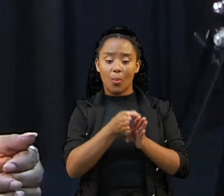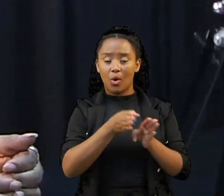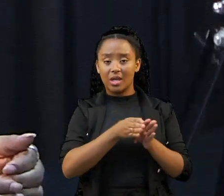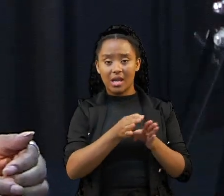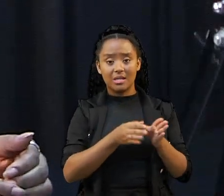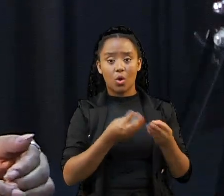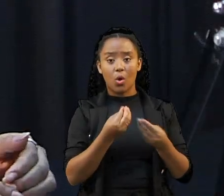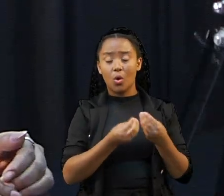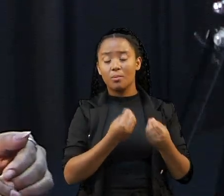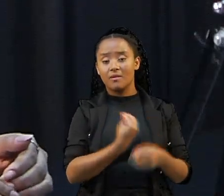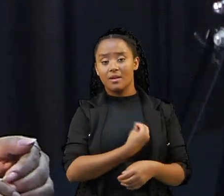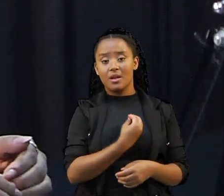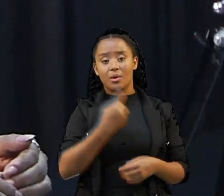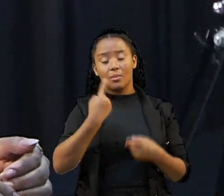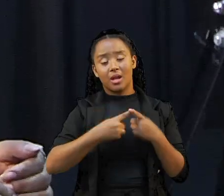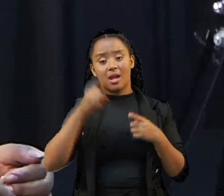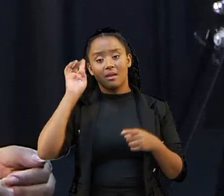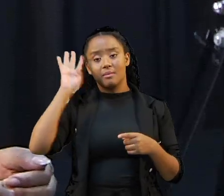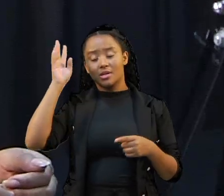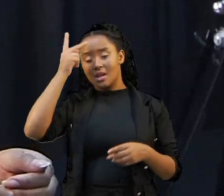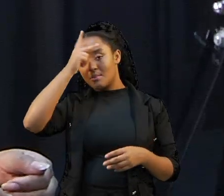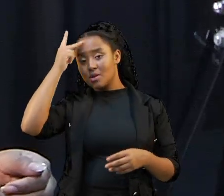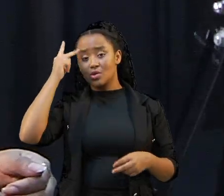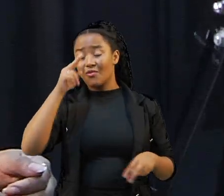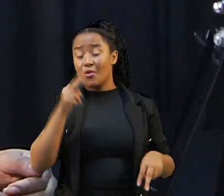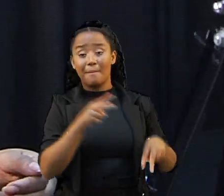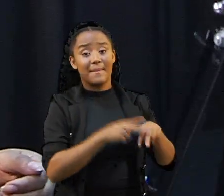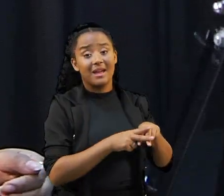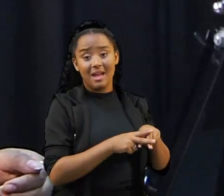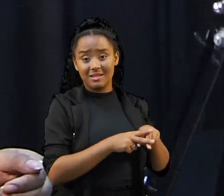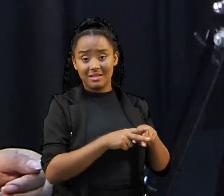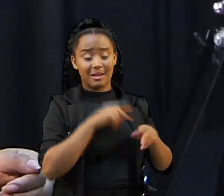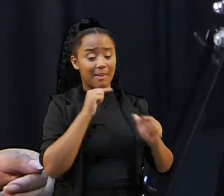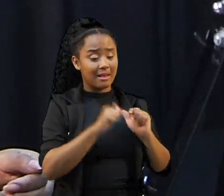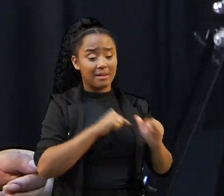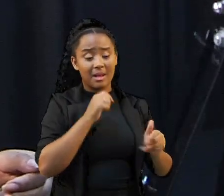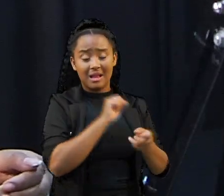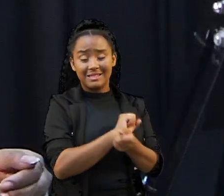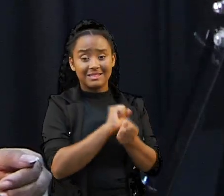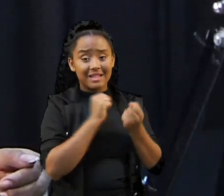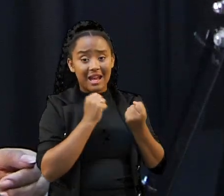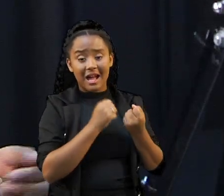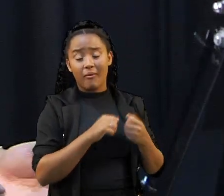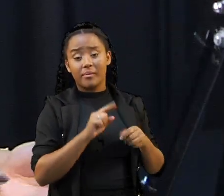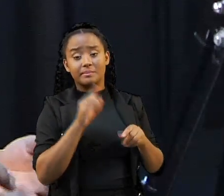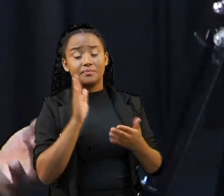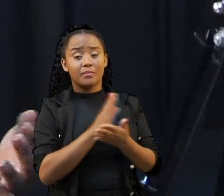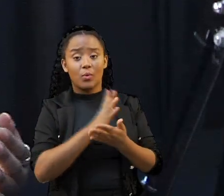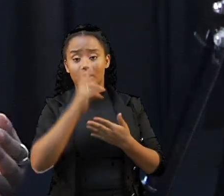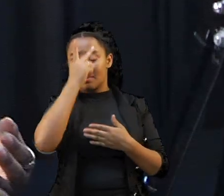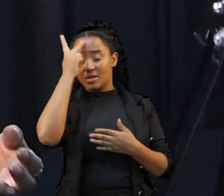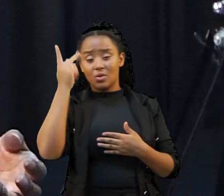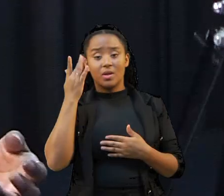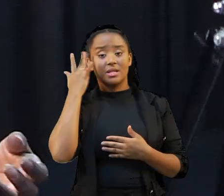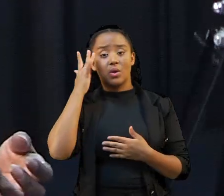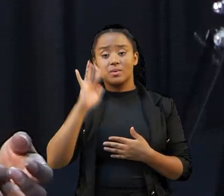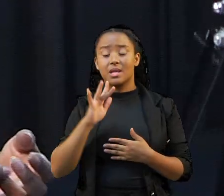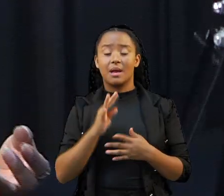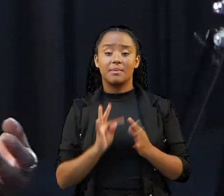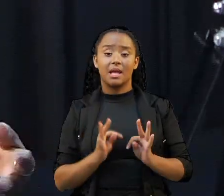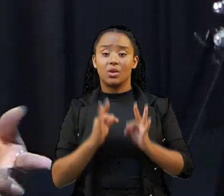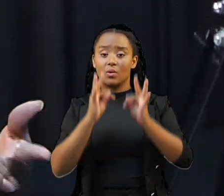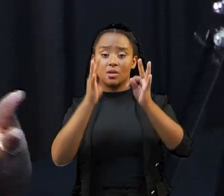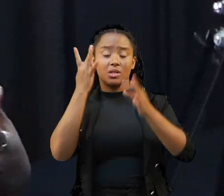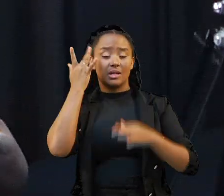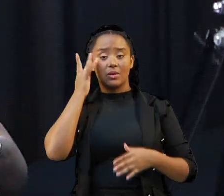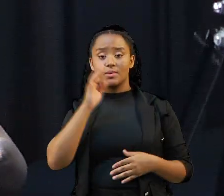não viveram alienadas a maior parte do seu tempo, não sabem como é que funciona. A gente tem casos que as pessoas não sabem a tecnologia, não sabem chamar